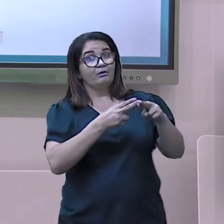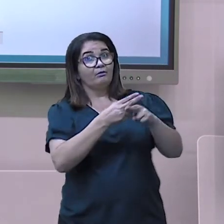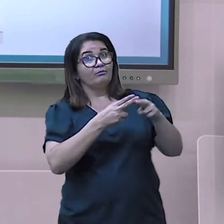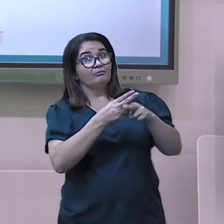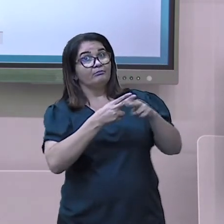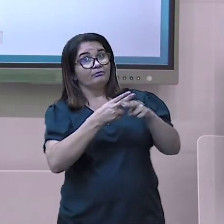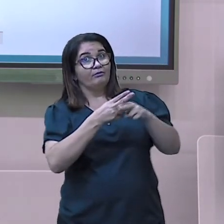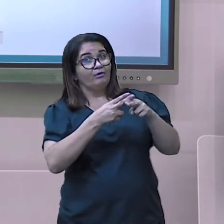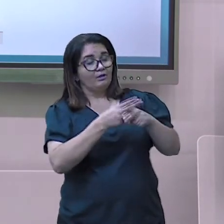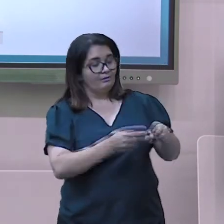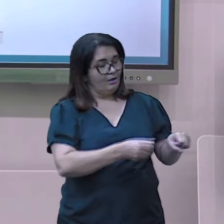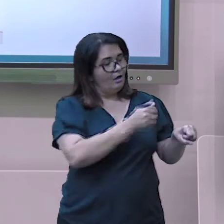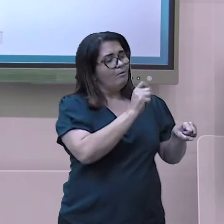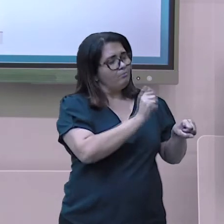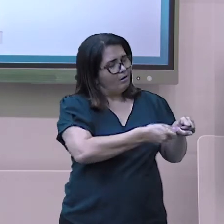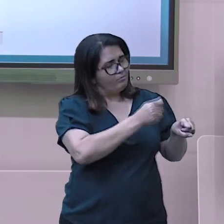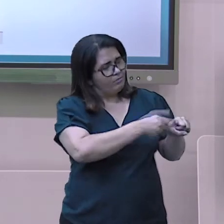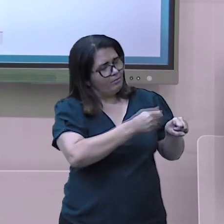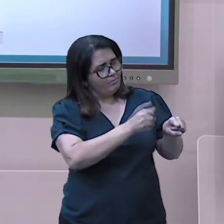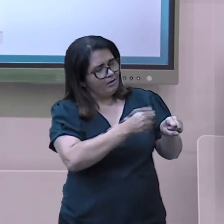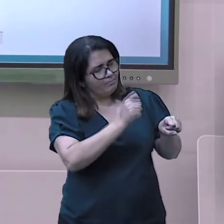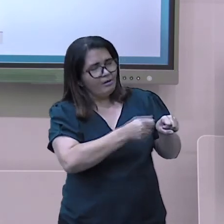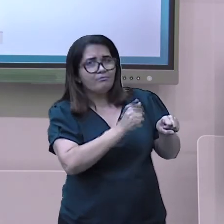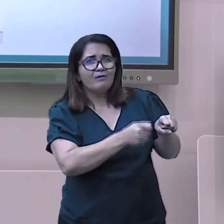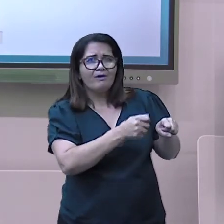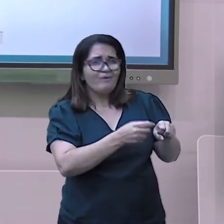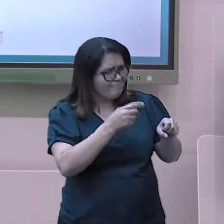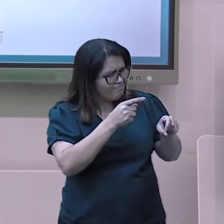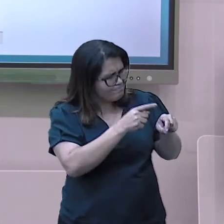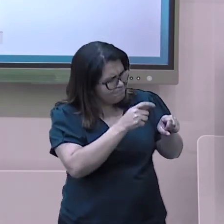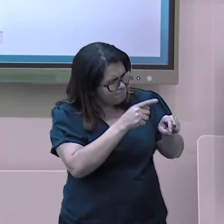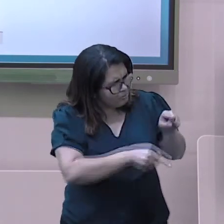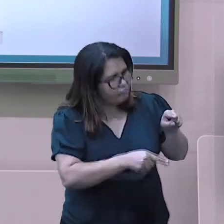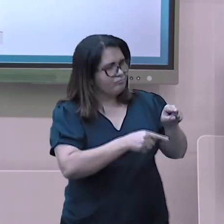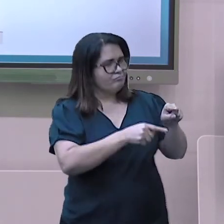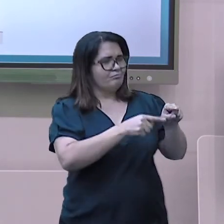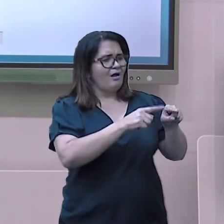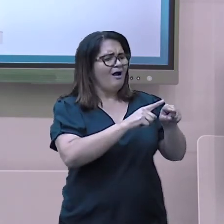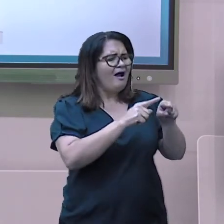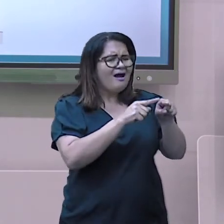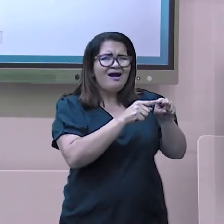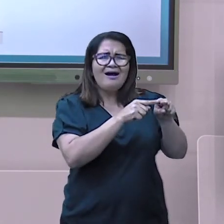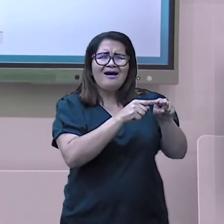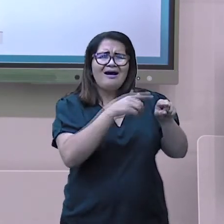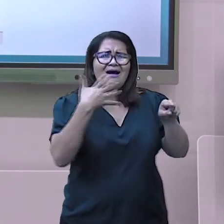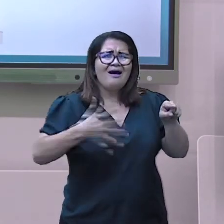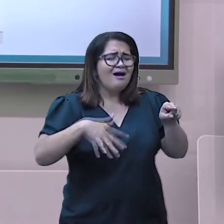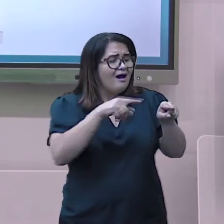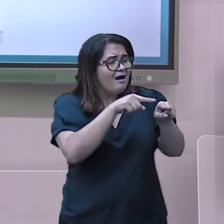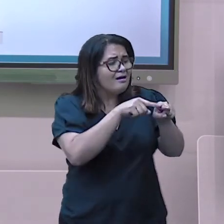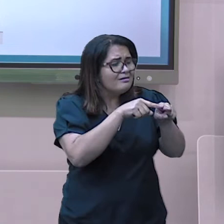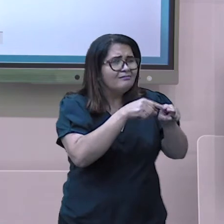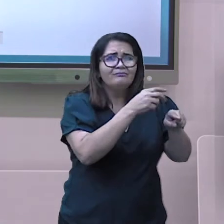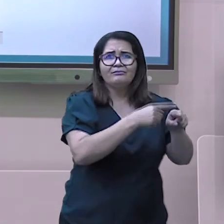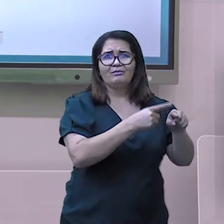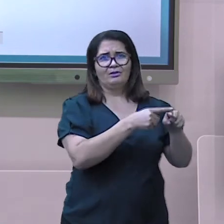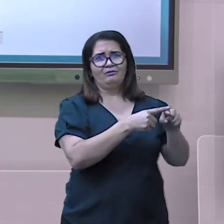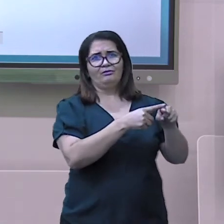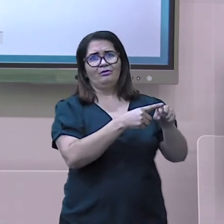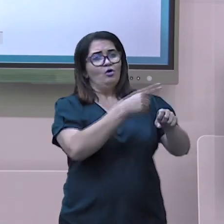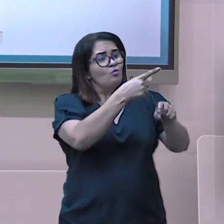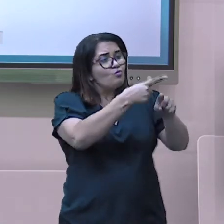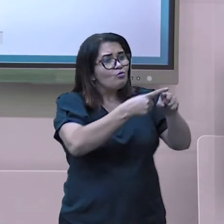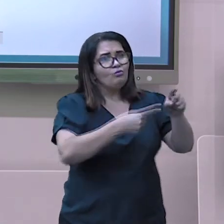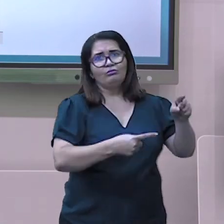objeto cortante. Nesse momento, toda a atenção é pouco. Você não pode utilizar a